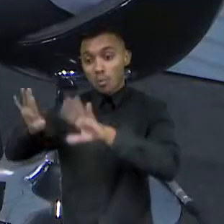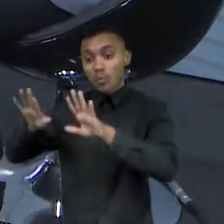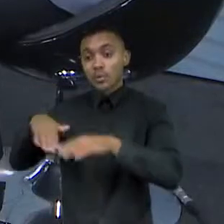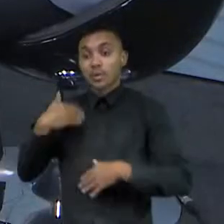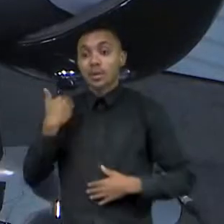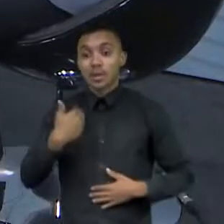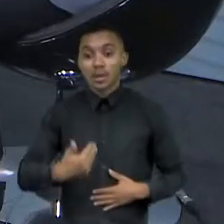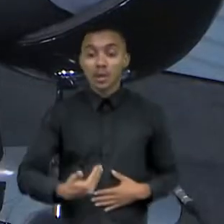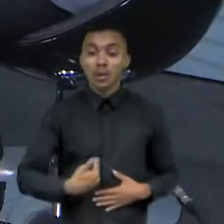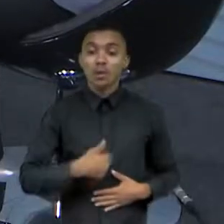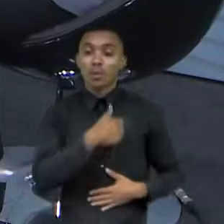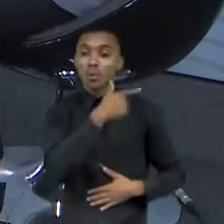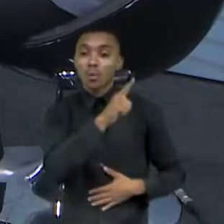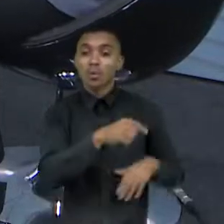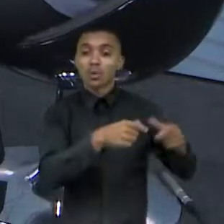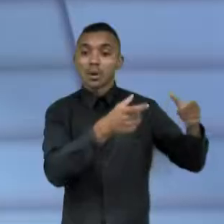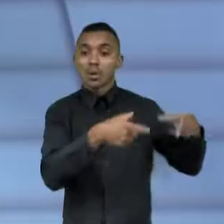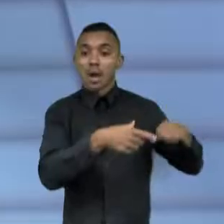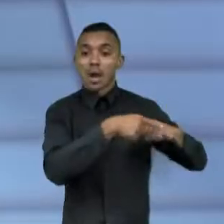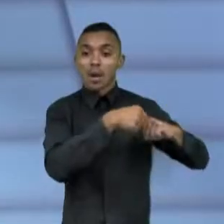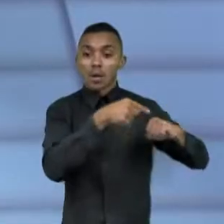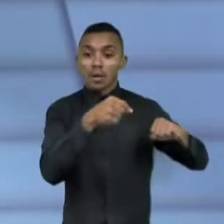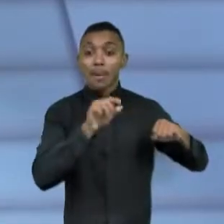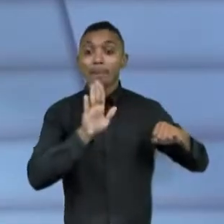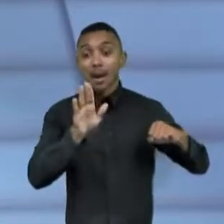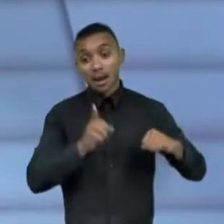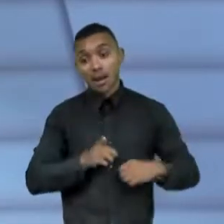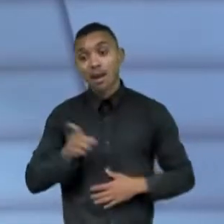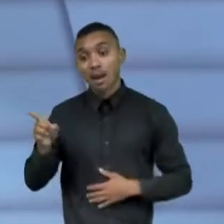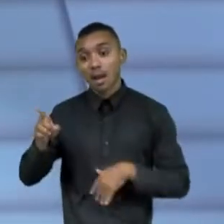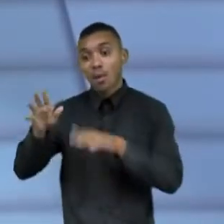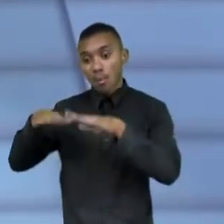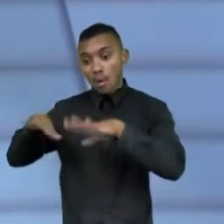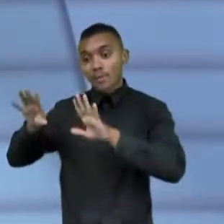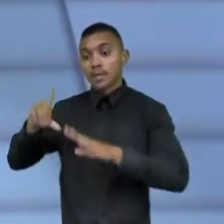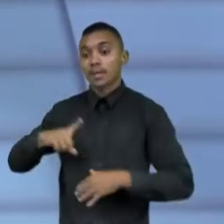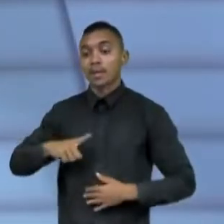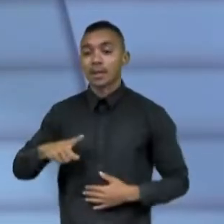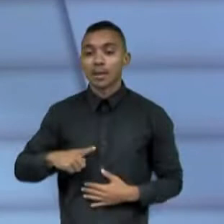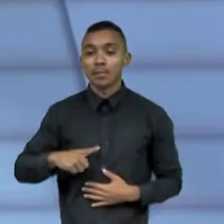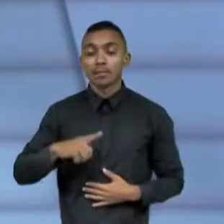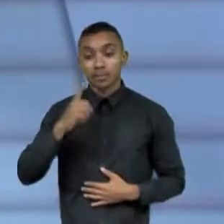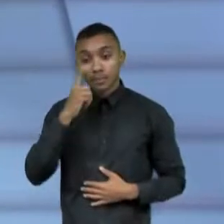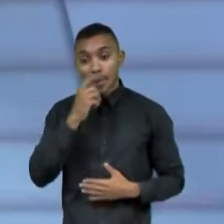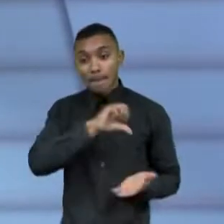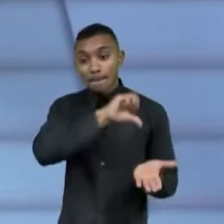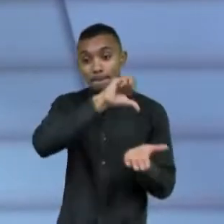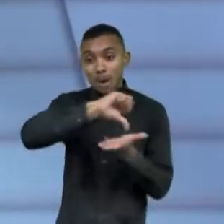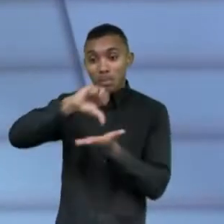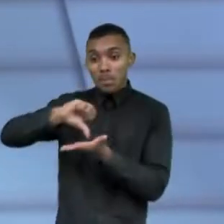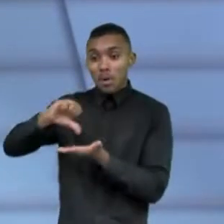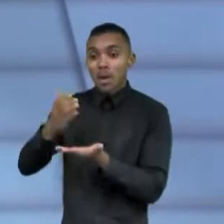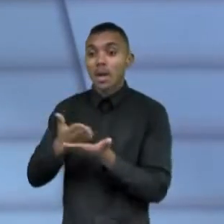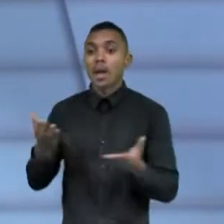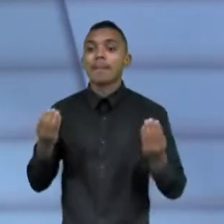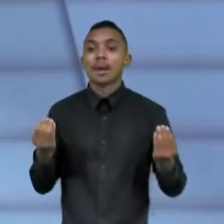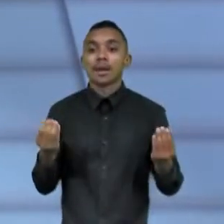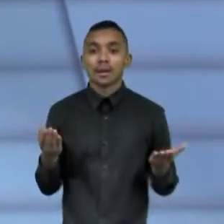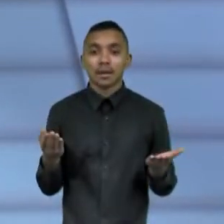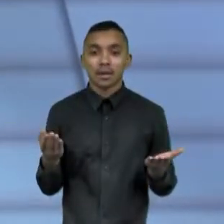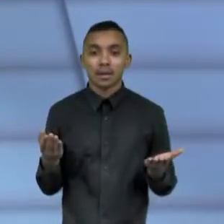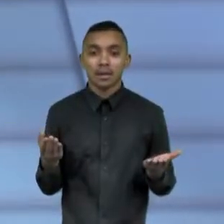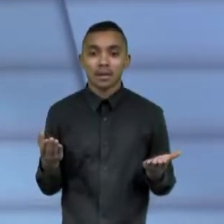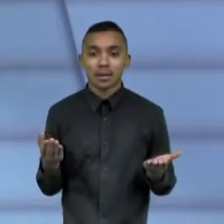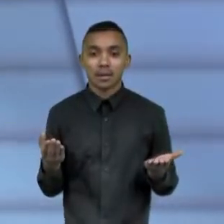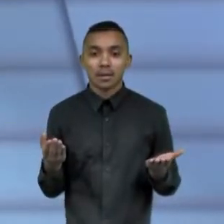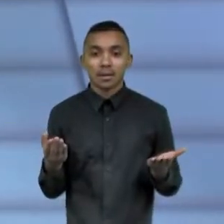na Unifor. Na Unifor. Né? Mas na UFC também tem o NAJUC. Certo. E esses núcleos são justamente núcleos de extensão... Que é o núcleo, né,